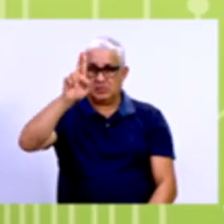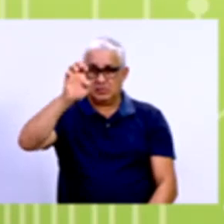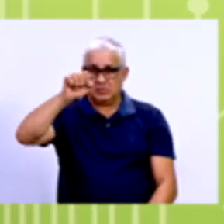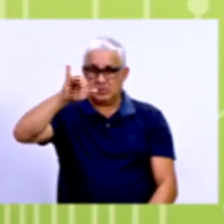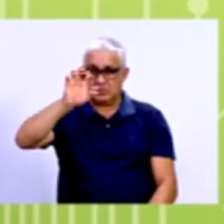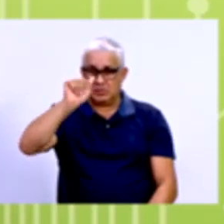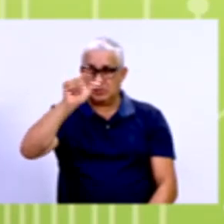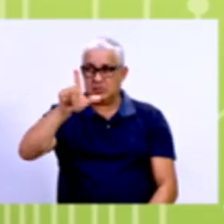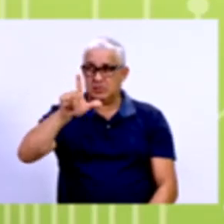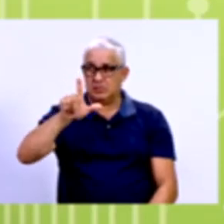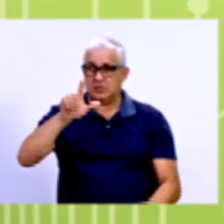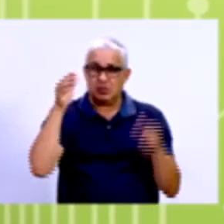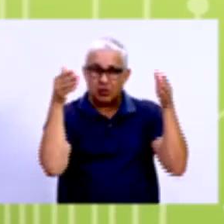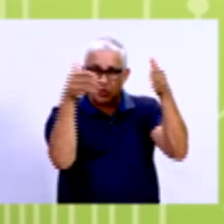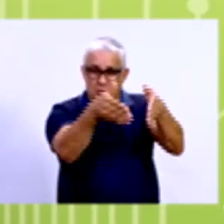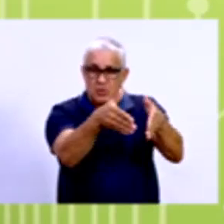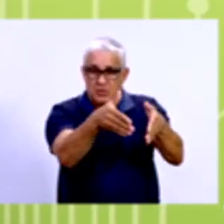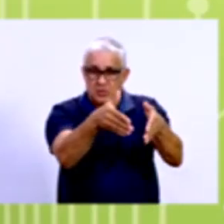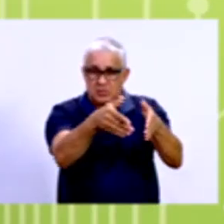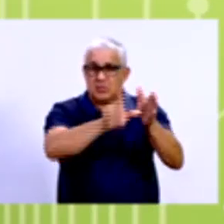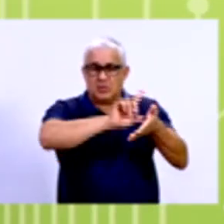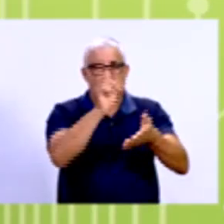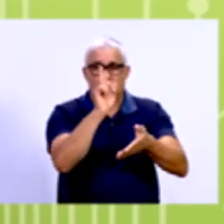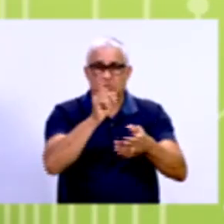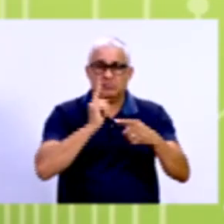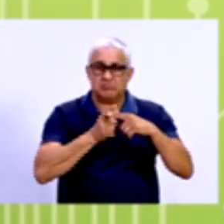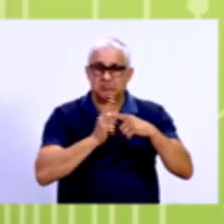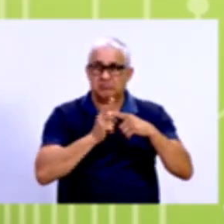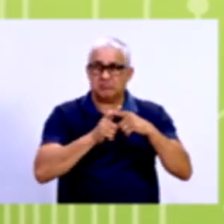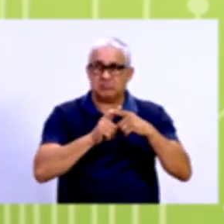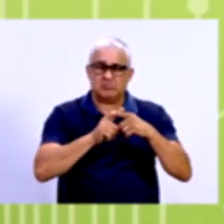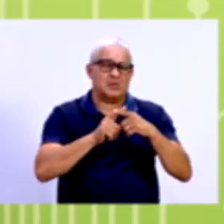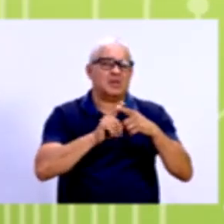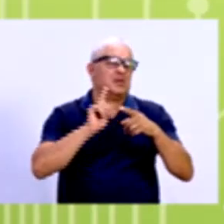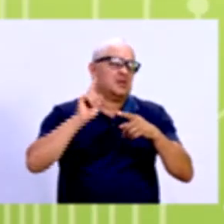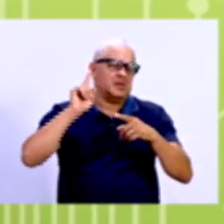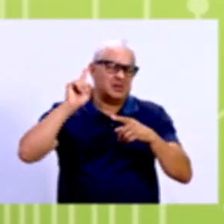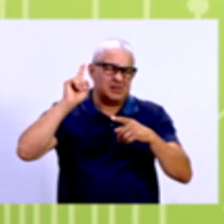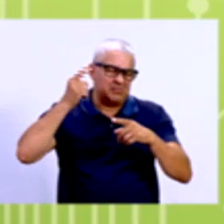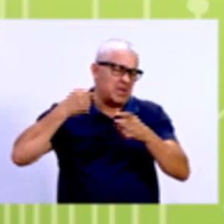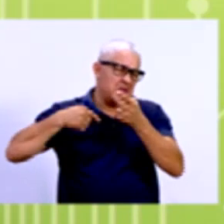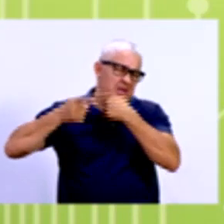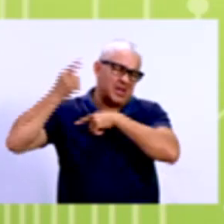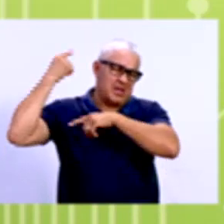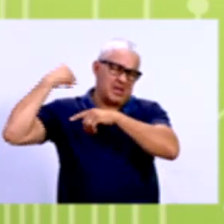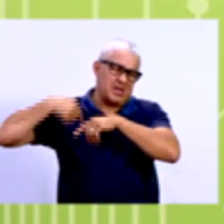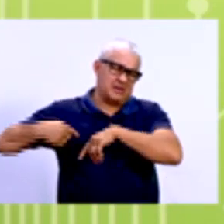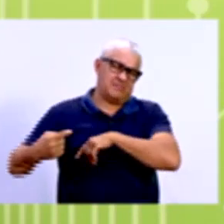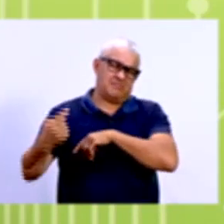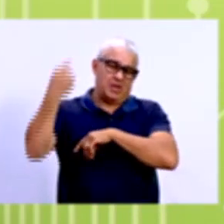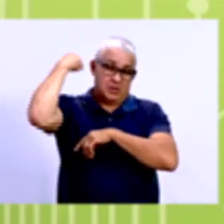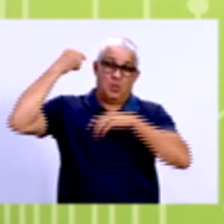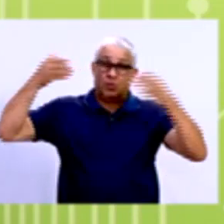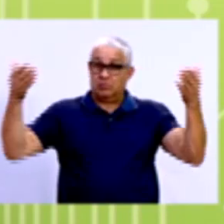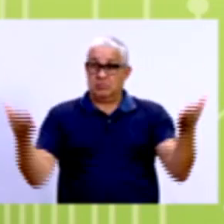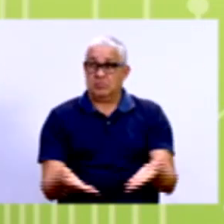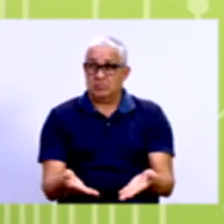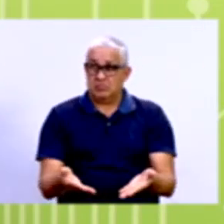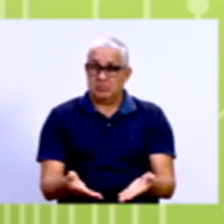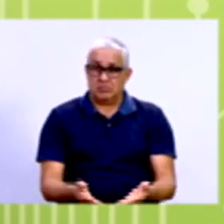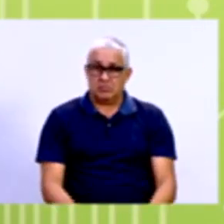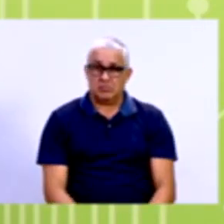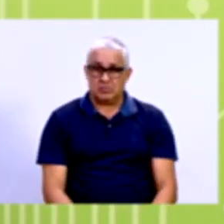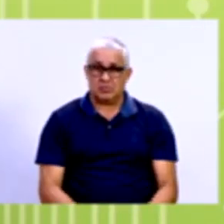vai focar muito na estatística antes disso, porque daí é lá bem antes, né? Então, pra gente hoje aqui não é